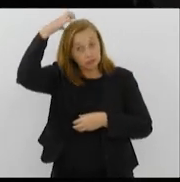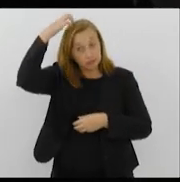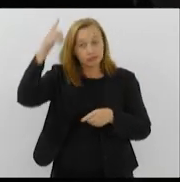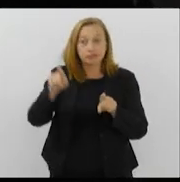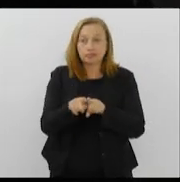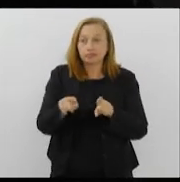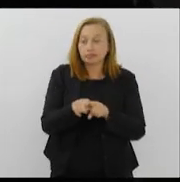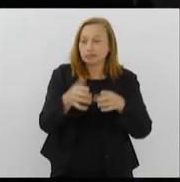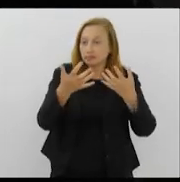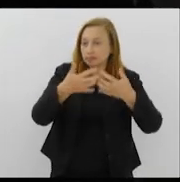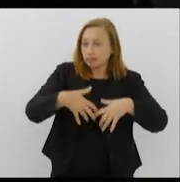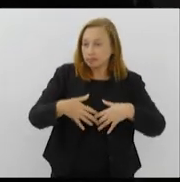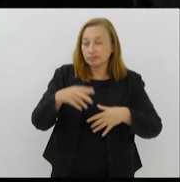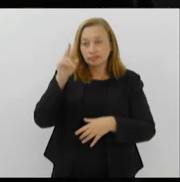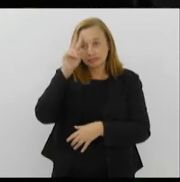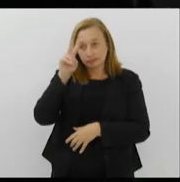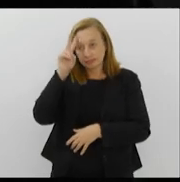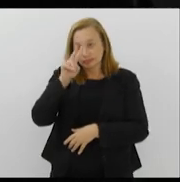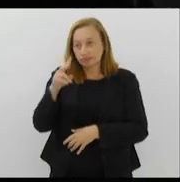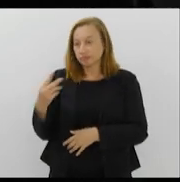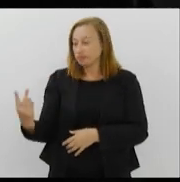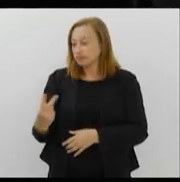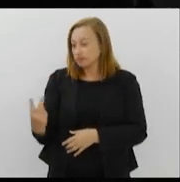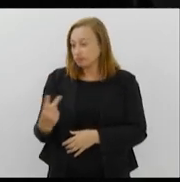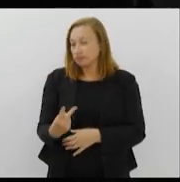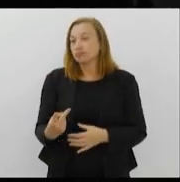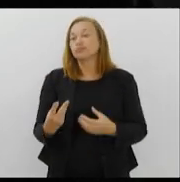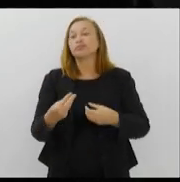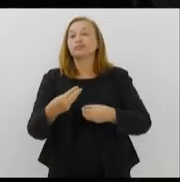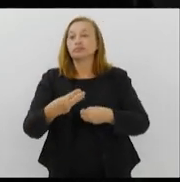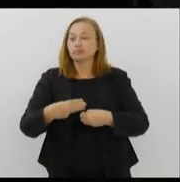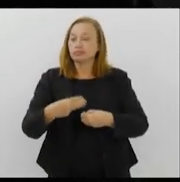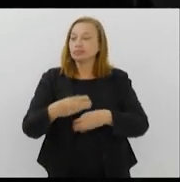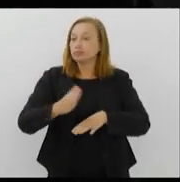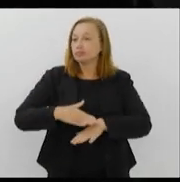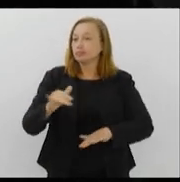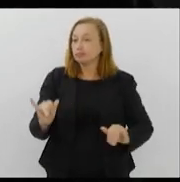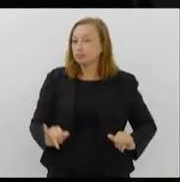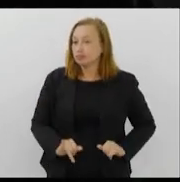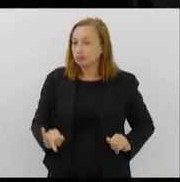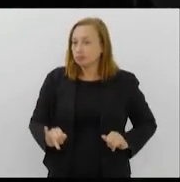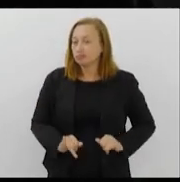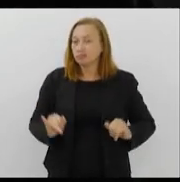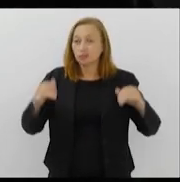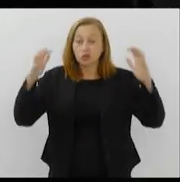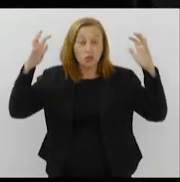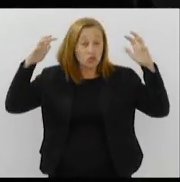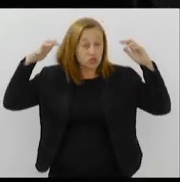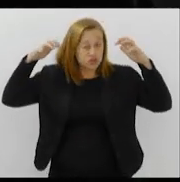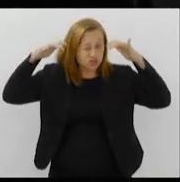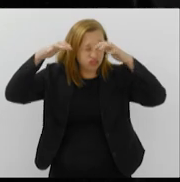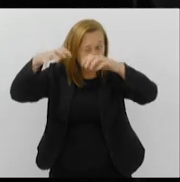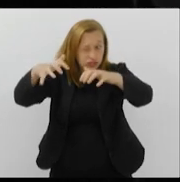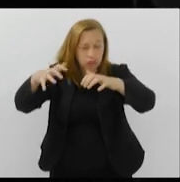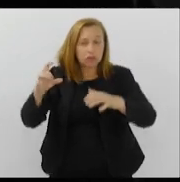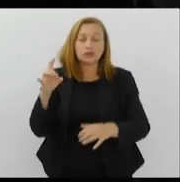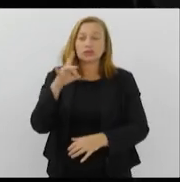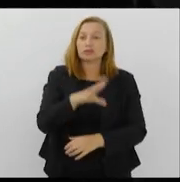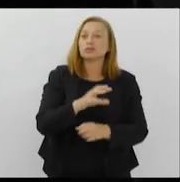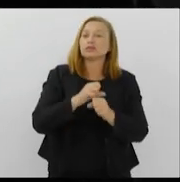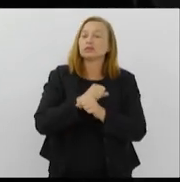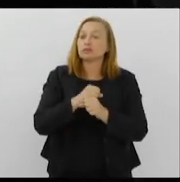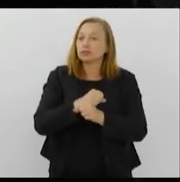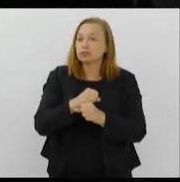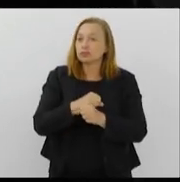porque, historicamente, foram os municípios que mais sofreram com ações climáticas nos últimos anos,